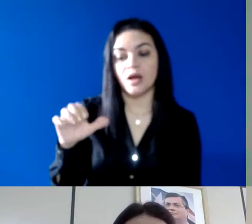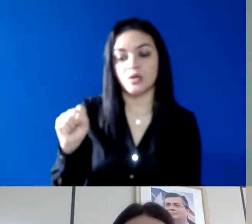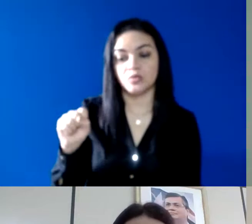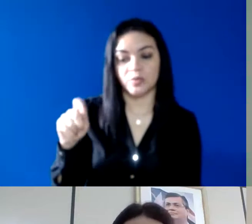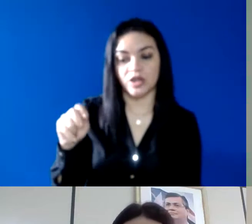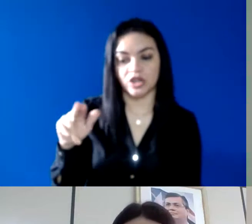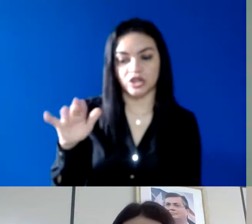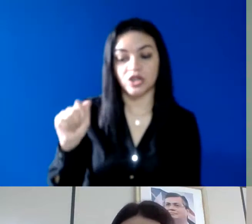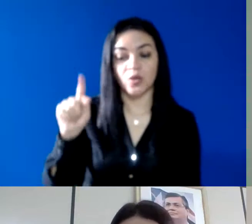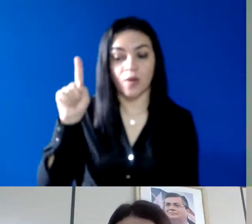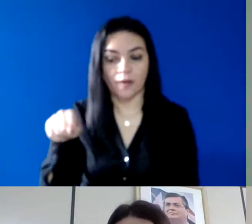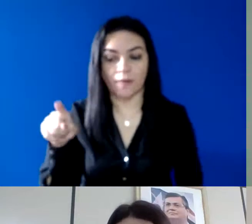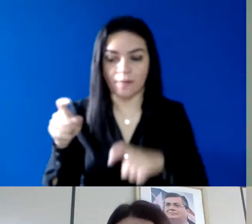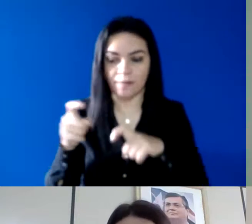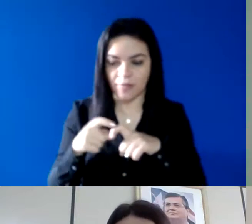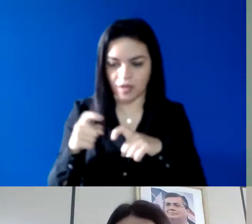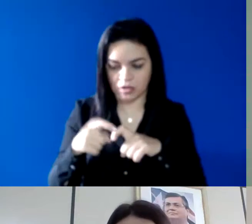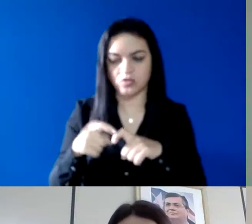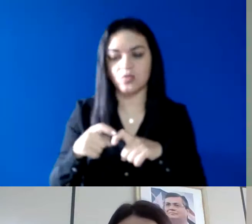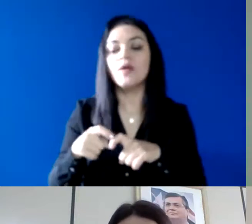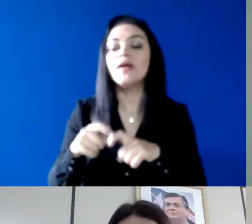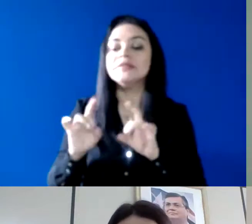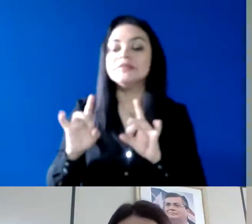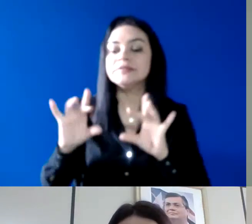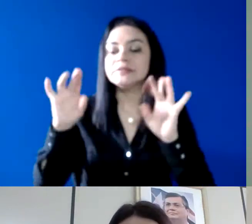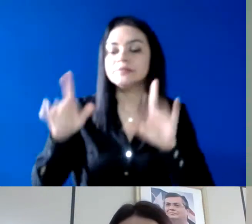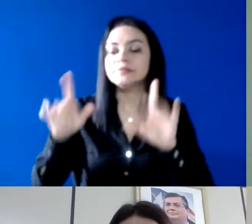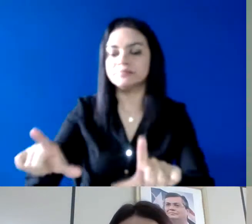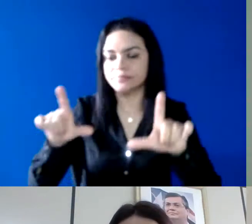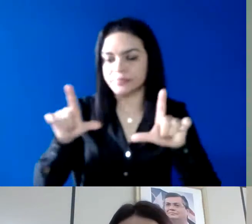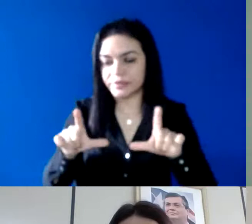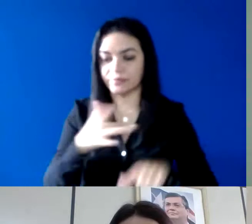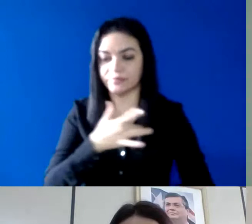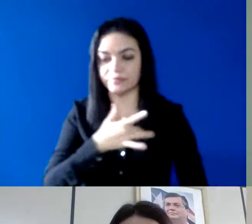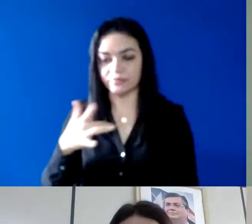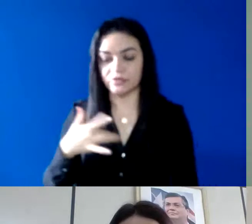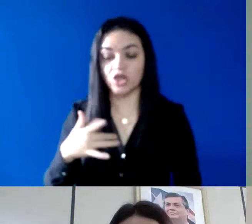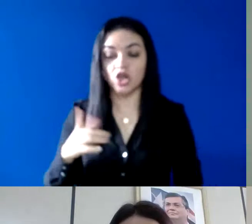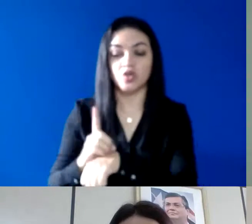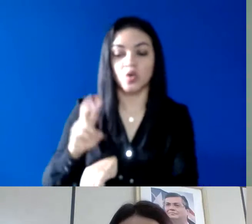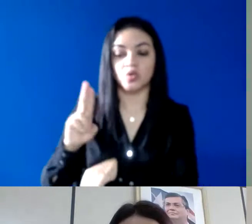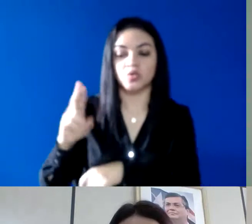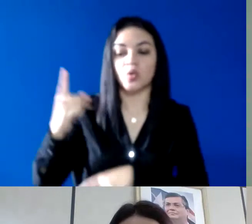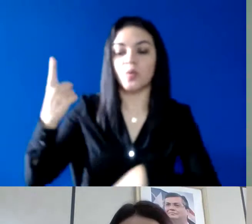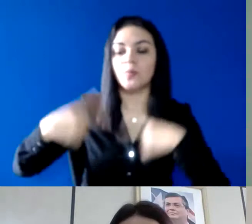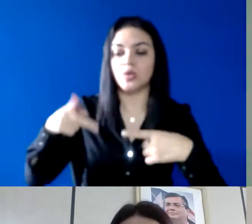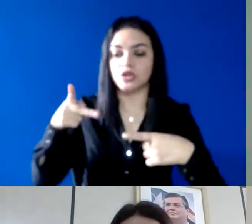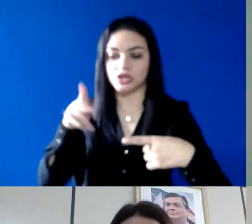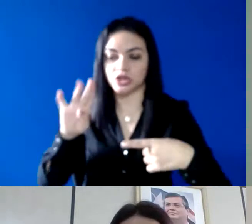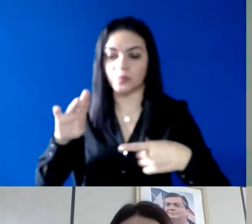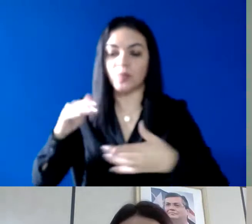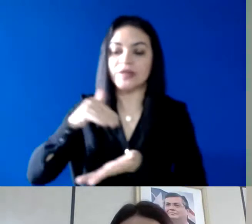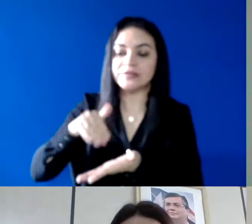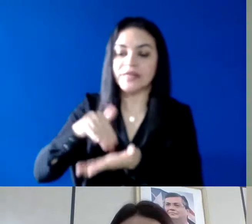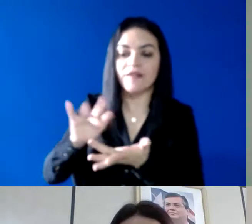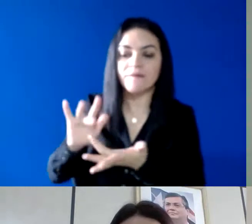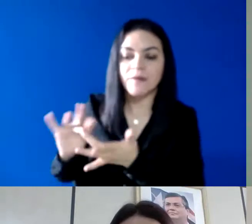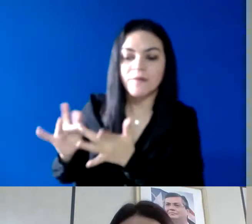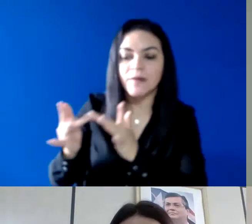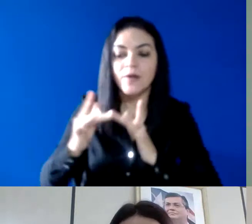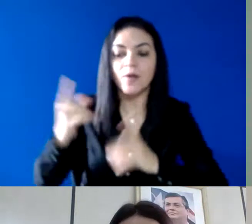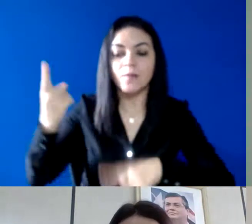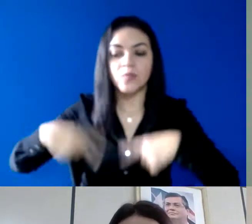coletiva, mestre em políticas públicas de saúde, doutor em políticas públicas e secretário de articulação e políticas públicas